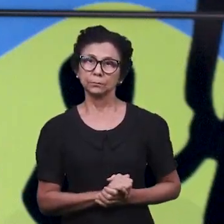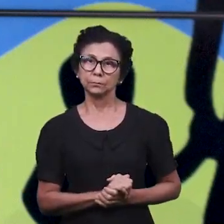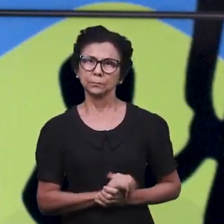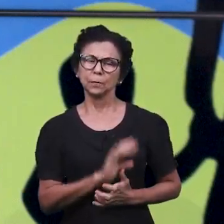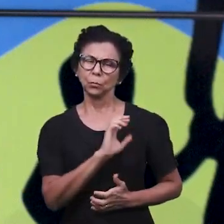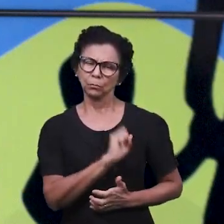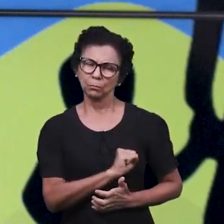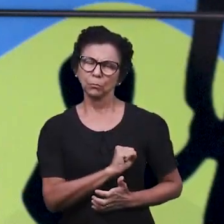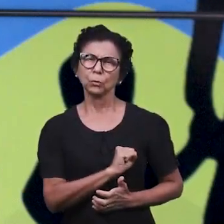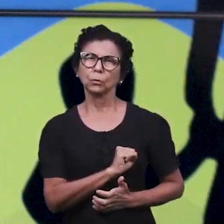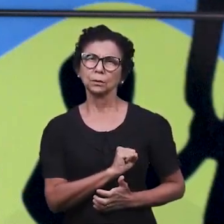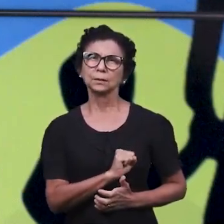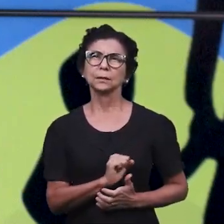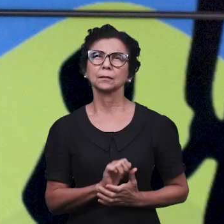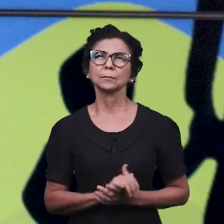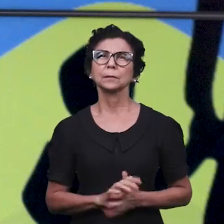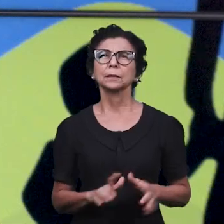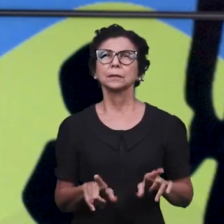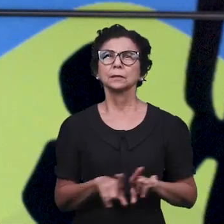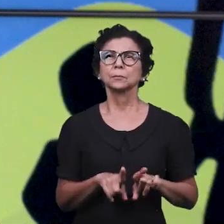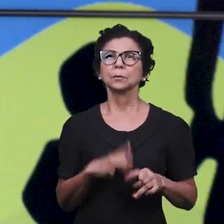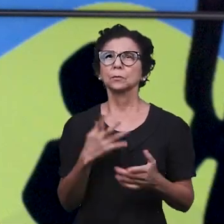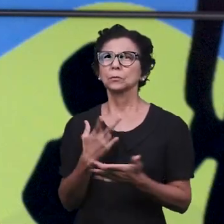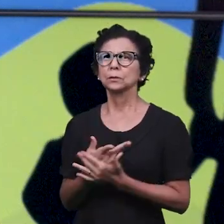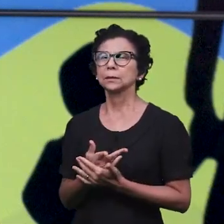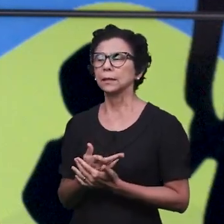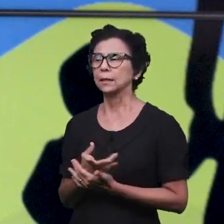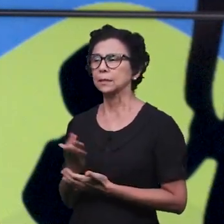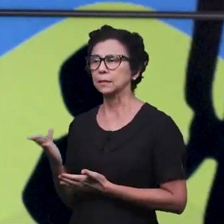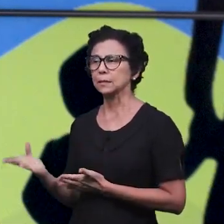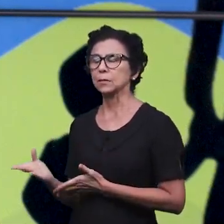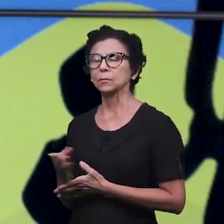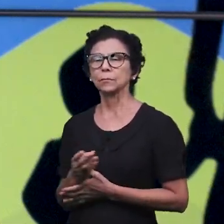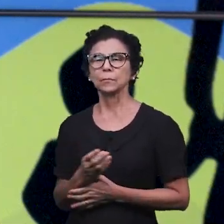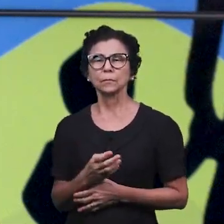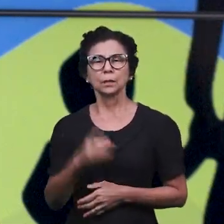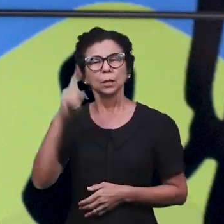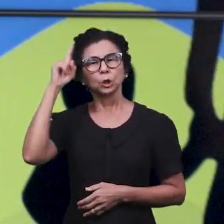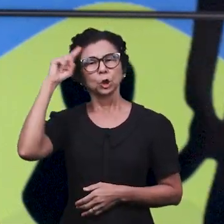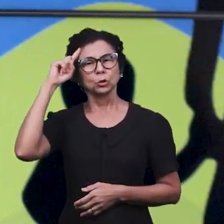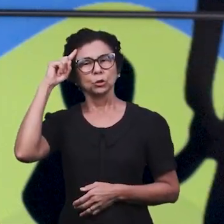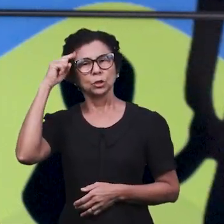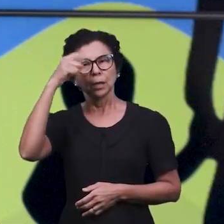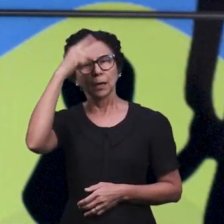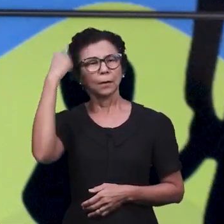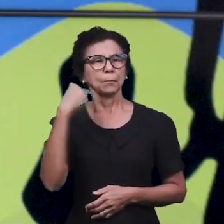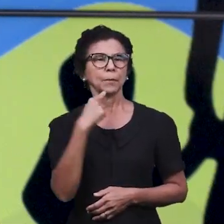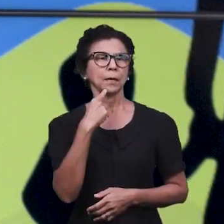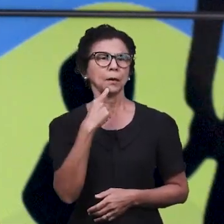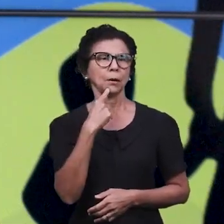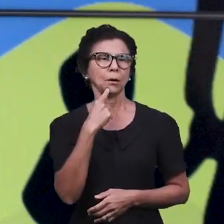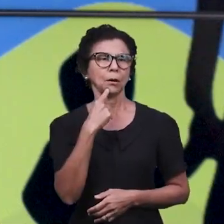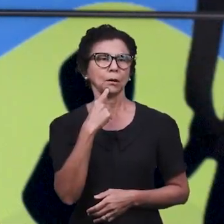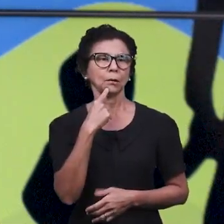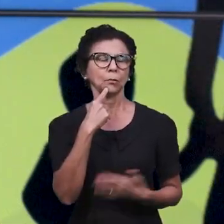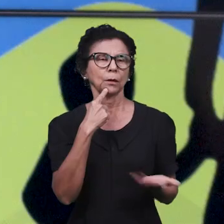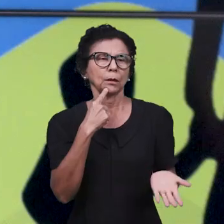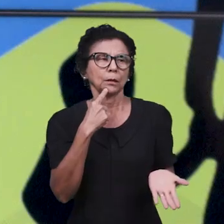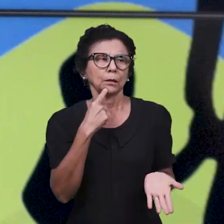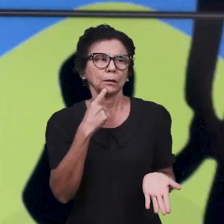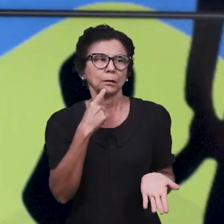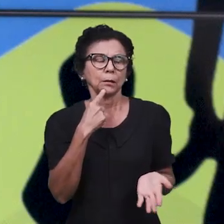cumpre. Muitas vezes, sabe, meninas, os pais, o que eles fazem? 30 minutos todo dia, mas não estipulam o